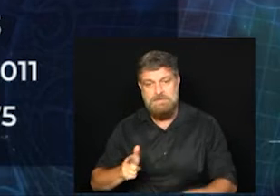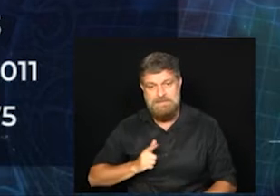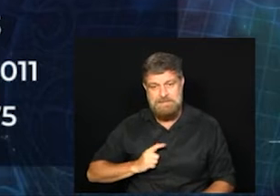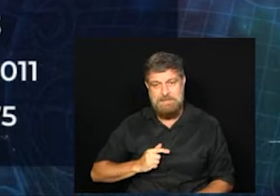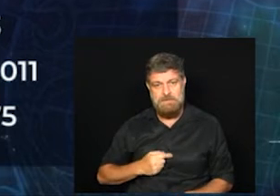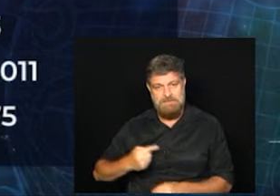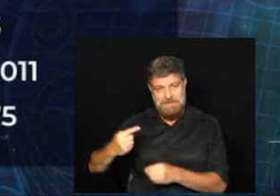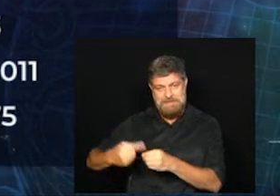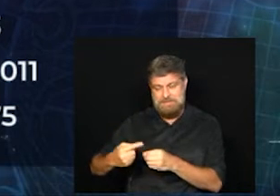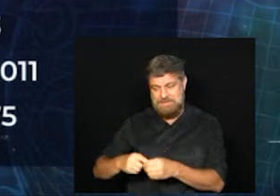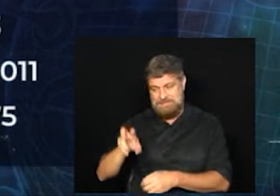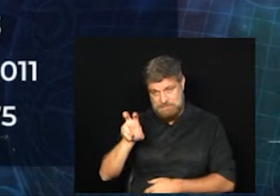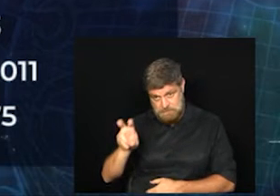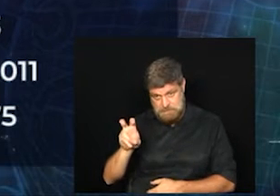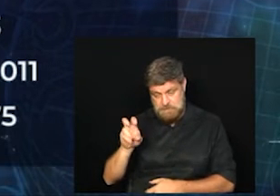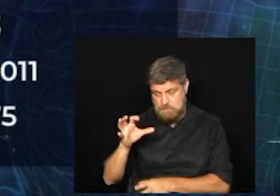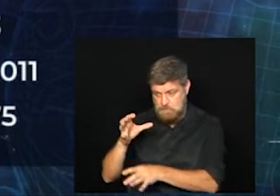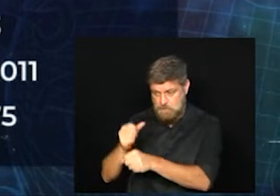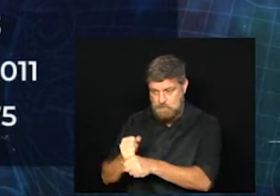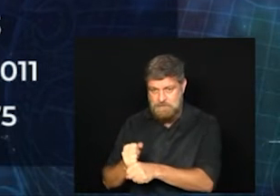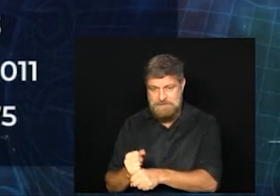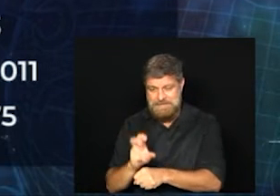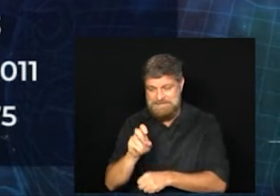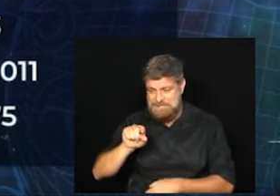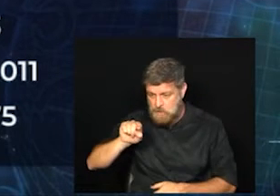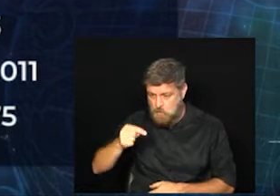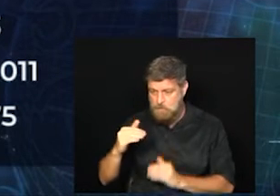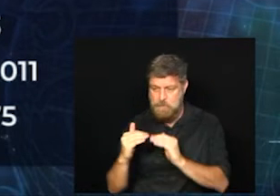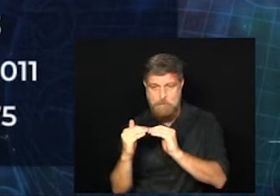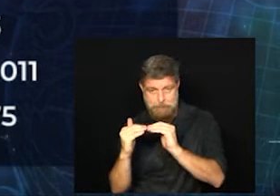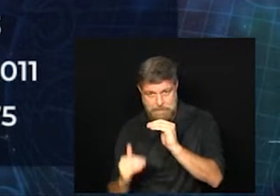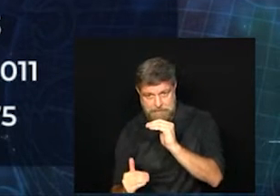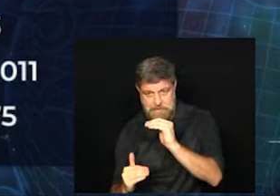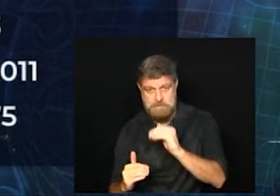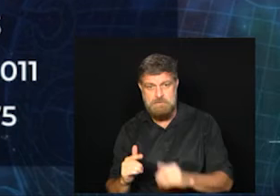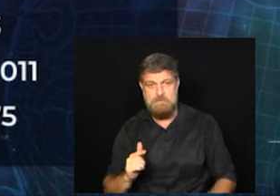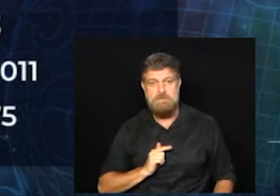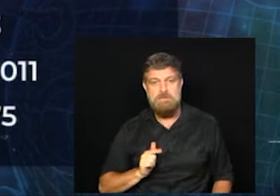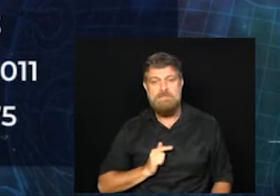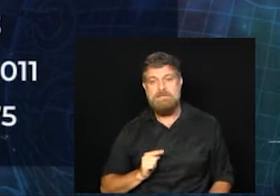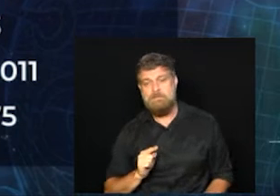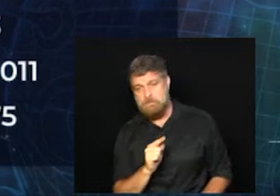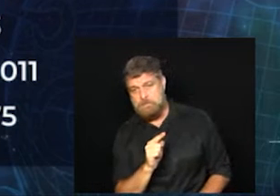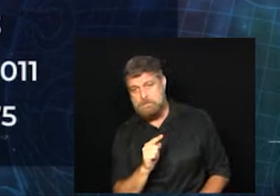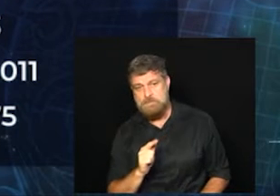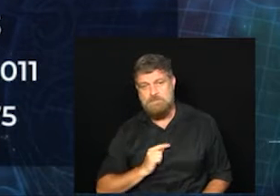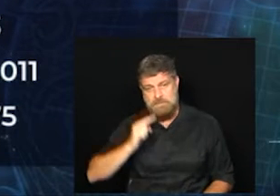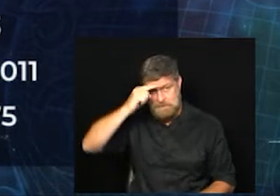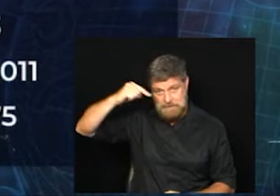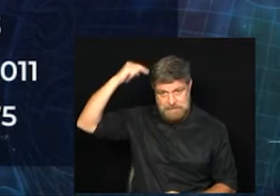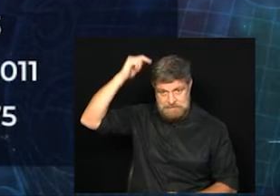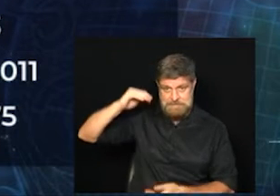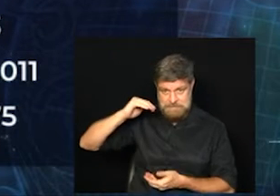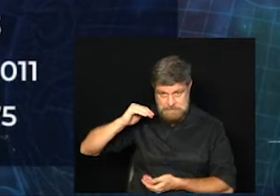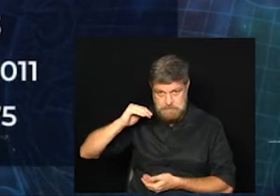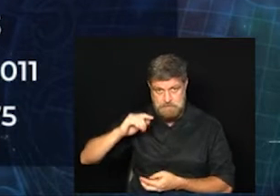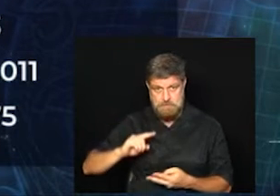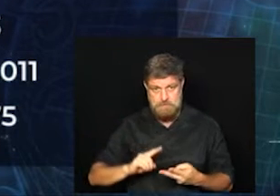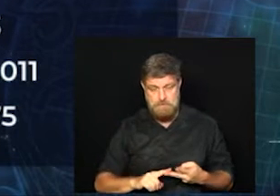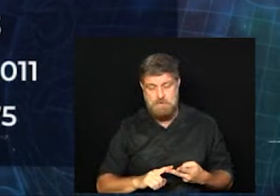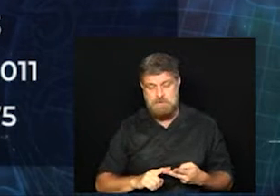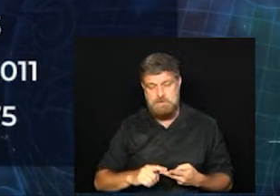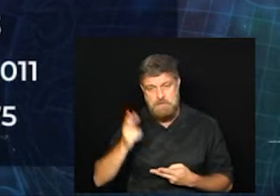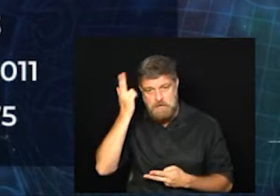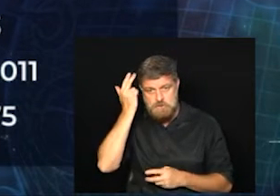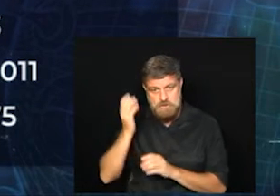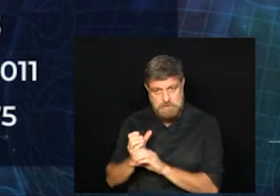aqueles 5 municípios com menos de 5 mil casos da Covid-19 na RMC. Santo Antônio de Posse,